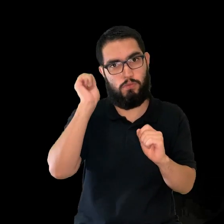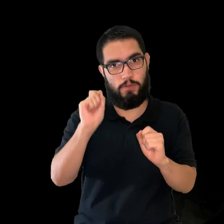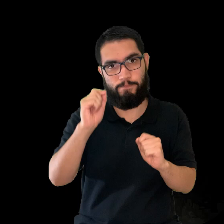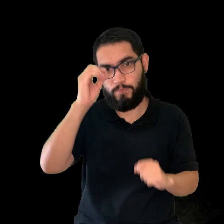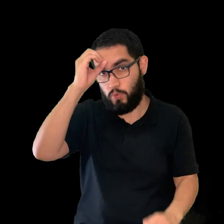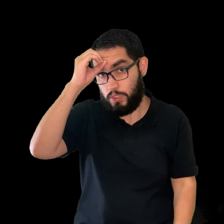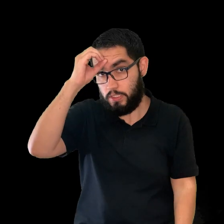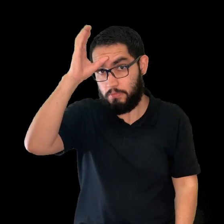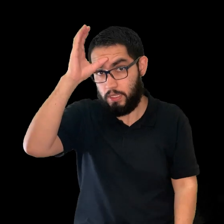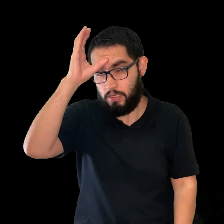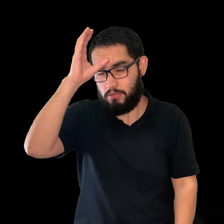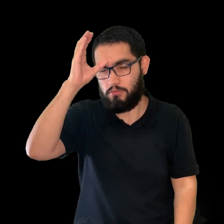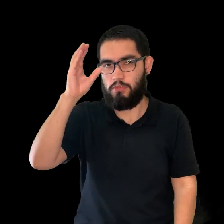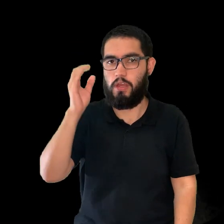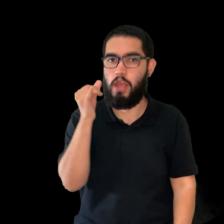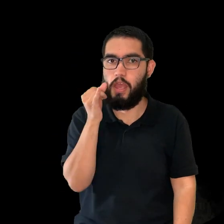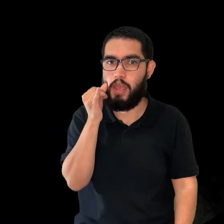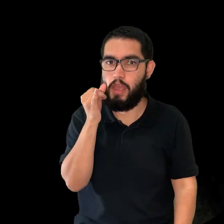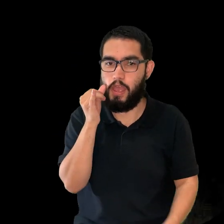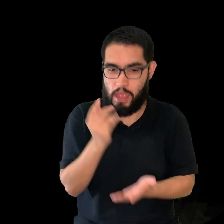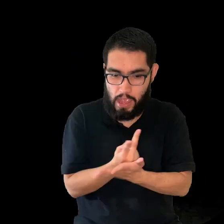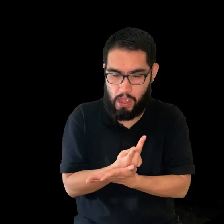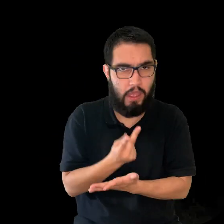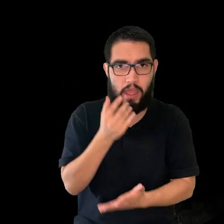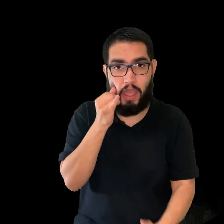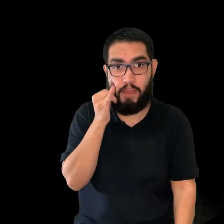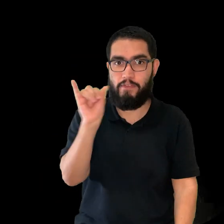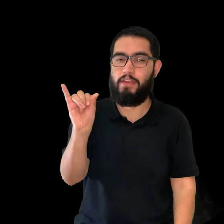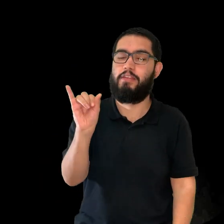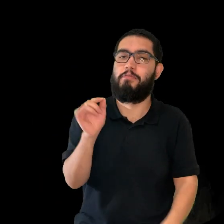ter conhecimento para nós não errarmos em